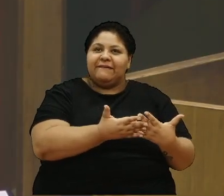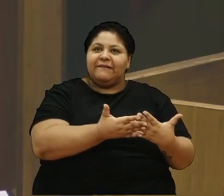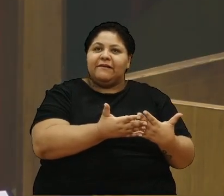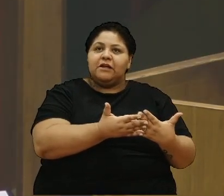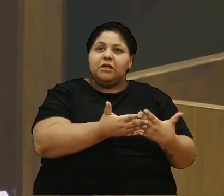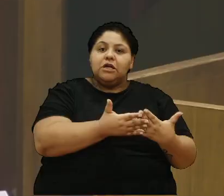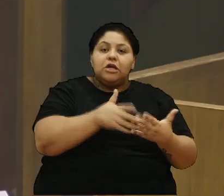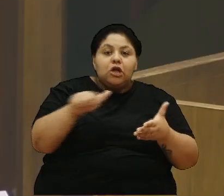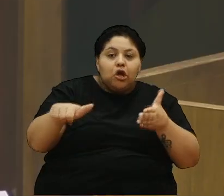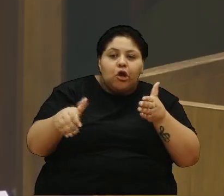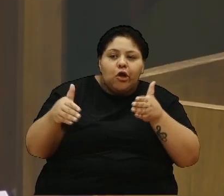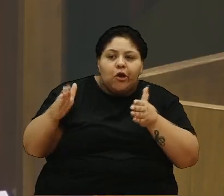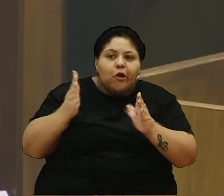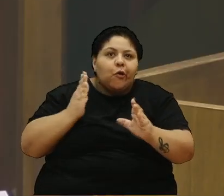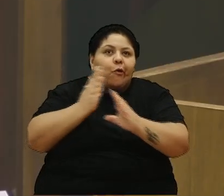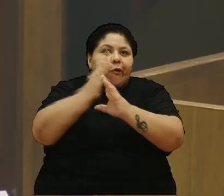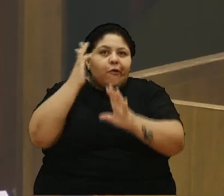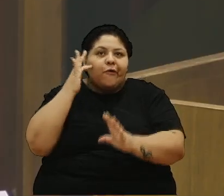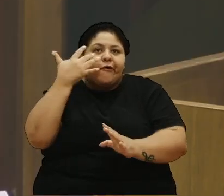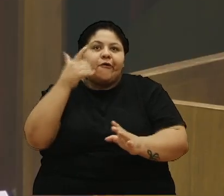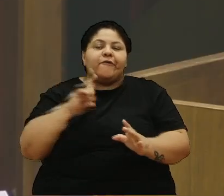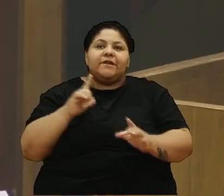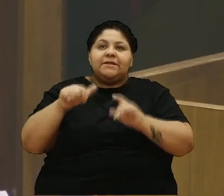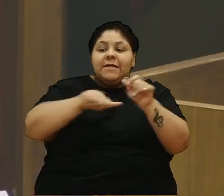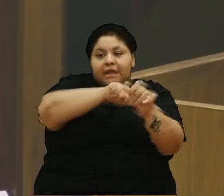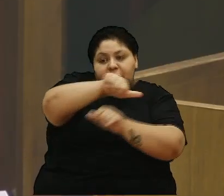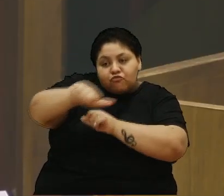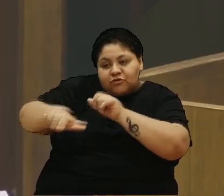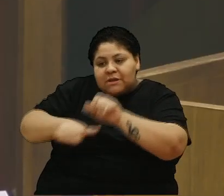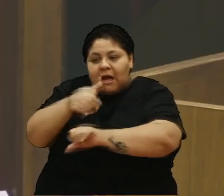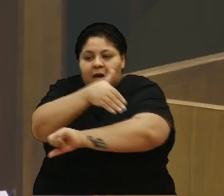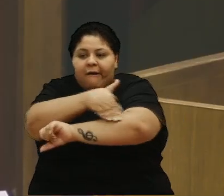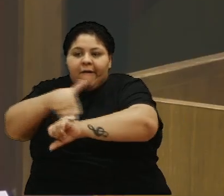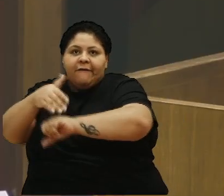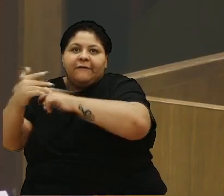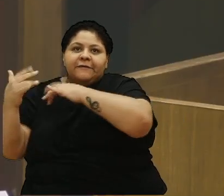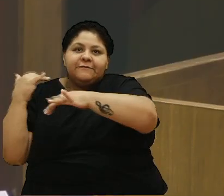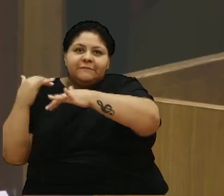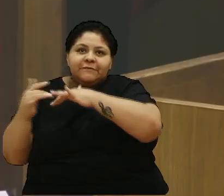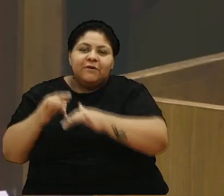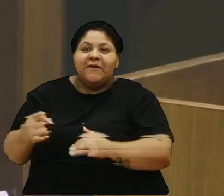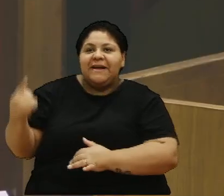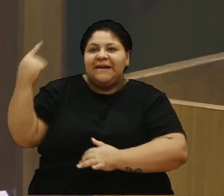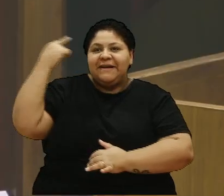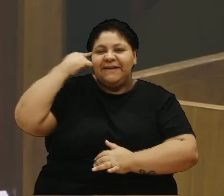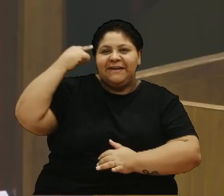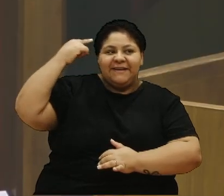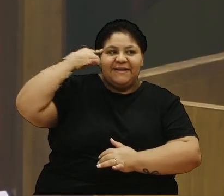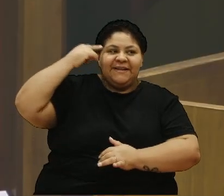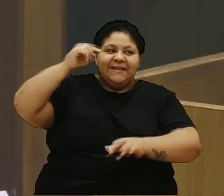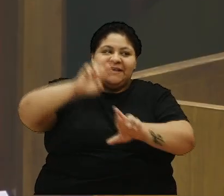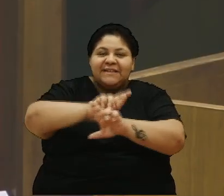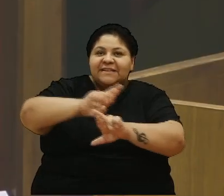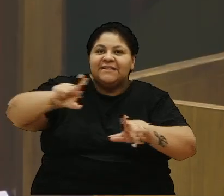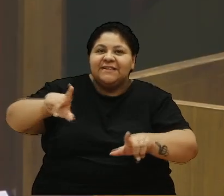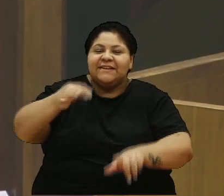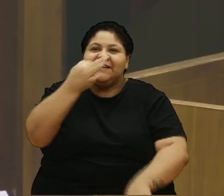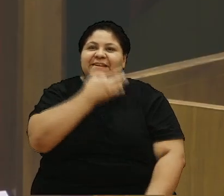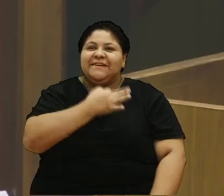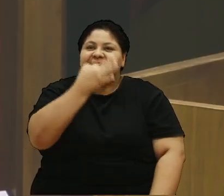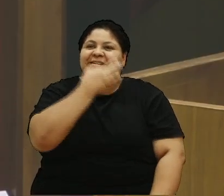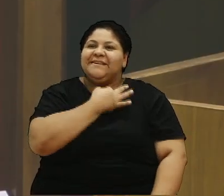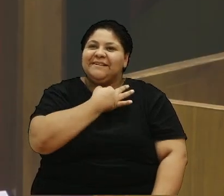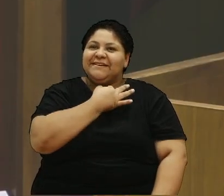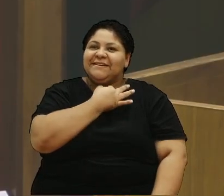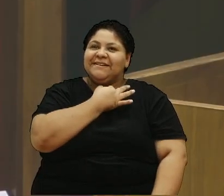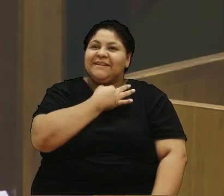caminho, uma outra solução. Às vezes vai ter que mudar o fluxo de uma via. Nós temos que pensar fora da caixa. Caxias do Sul é